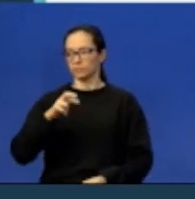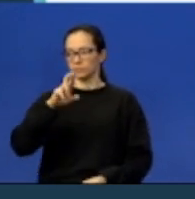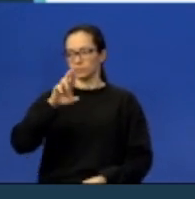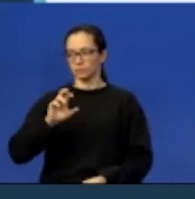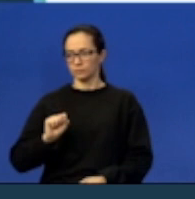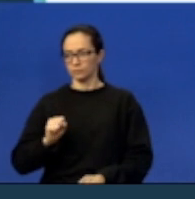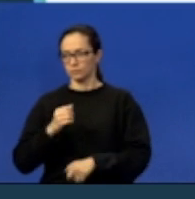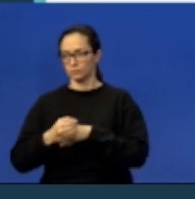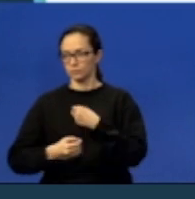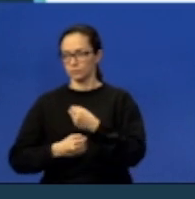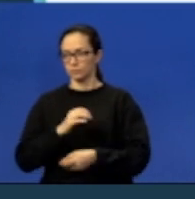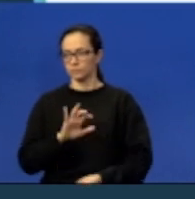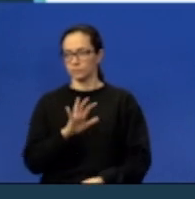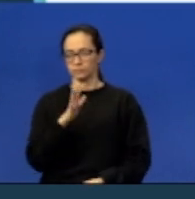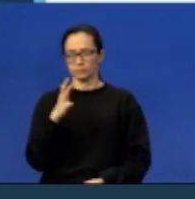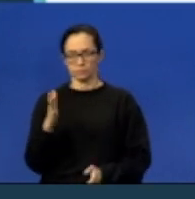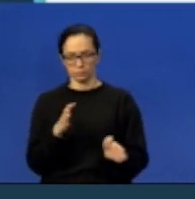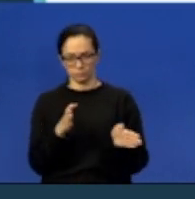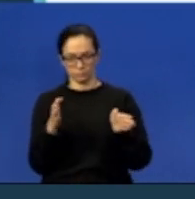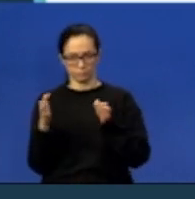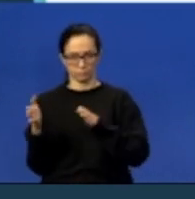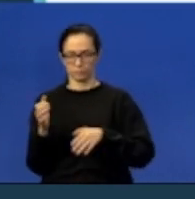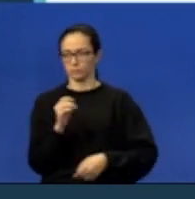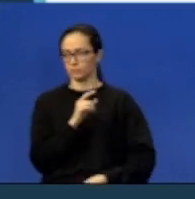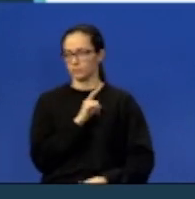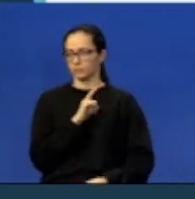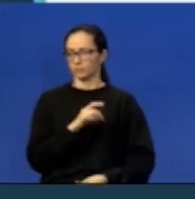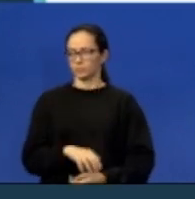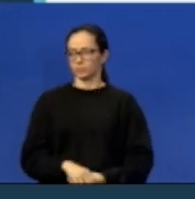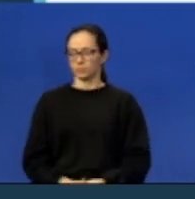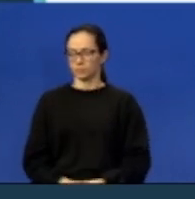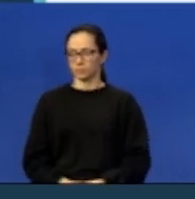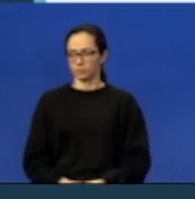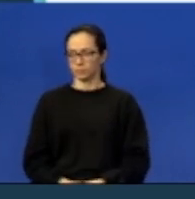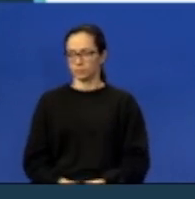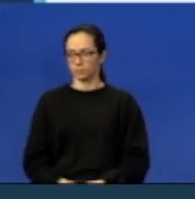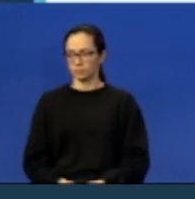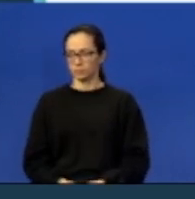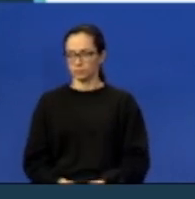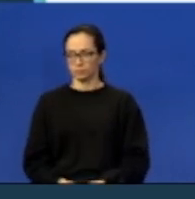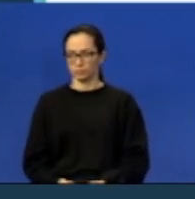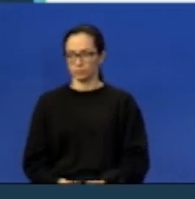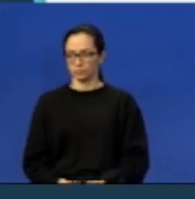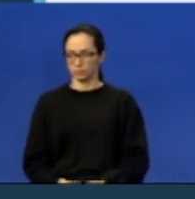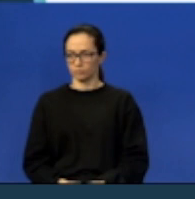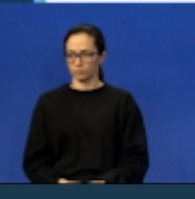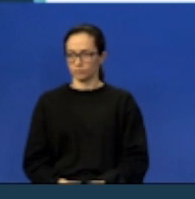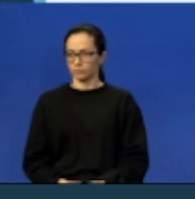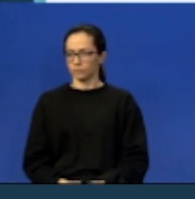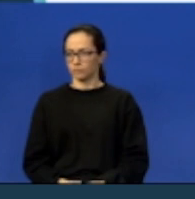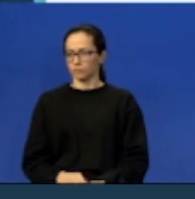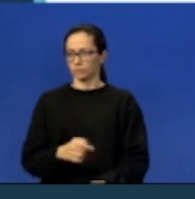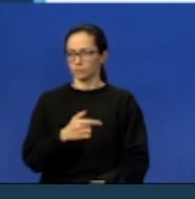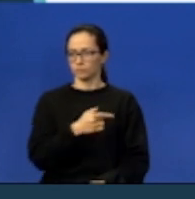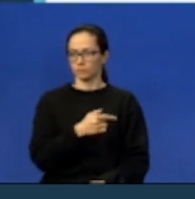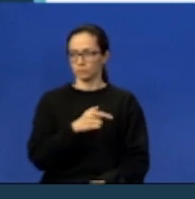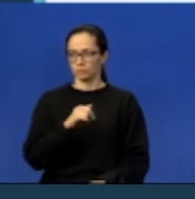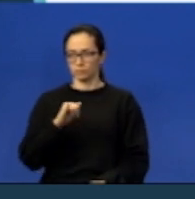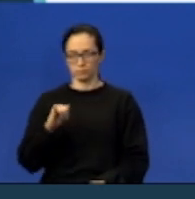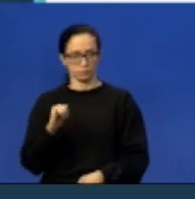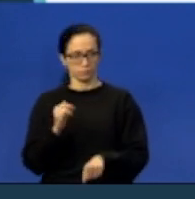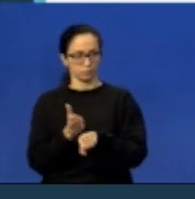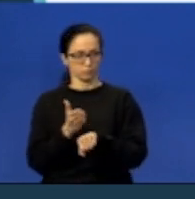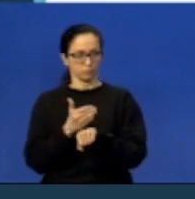propriamente dito em relação às ondas e os intervalos de tempo. Faltou mensurar o intervalo QI, que é o intervalo de